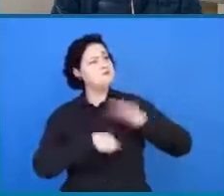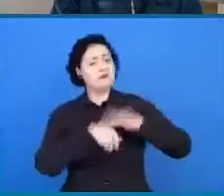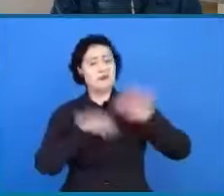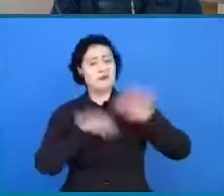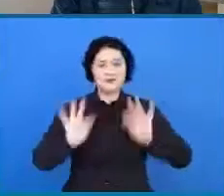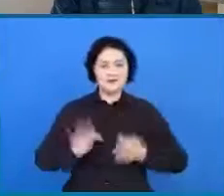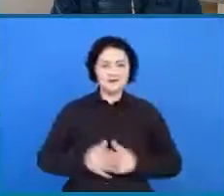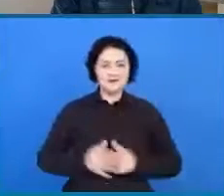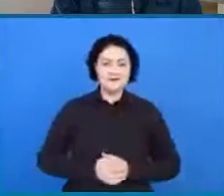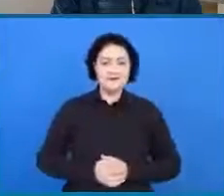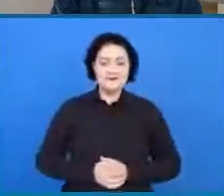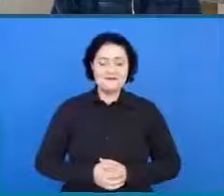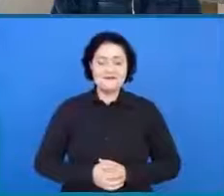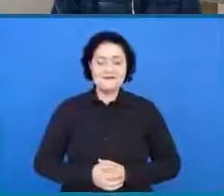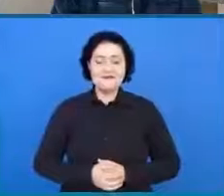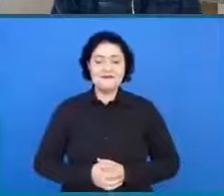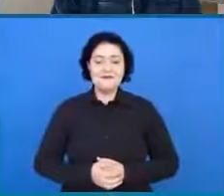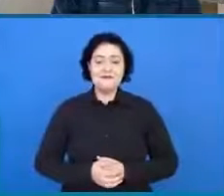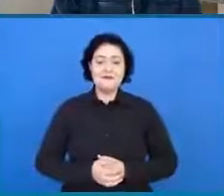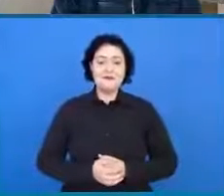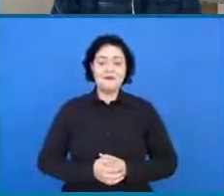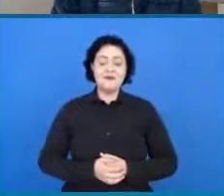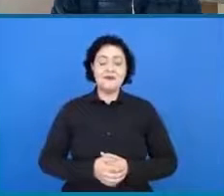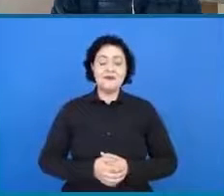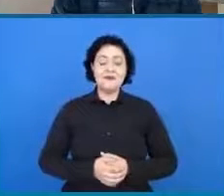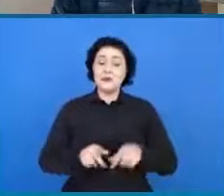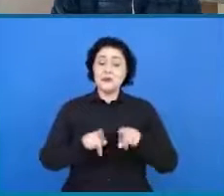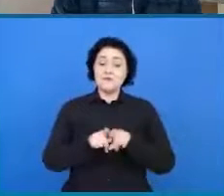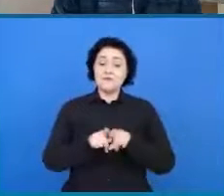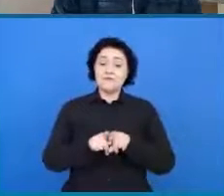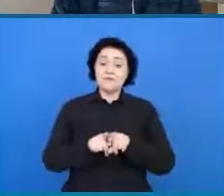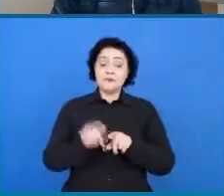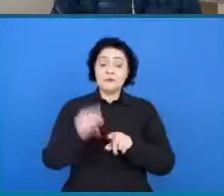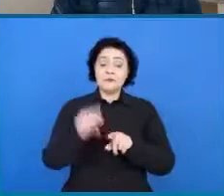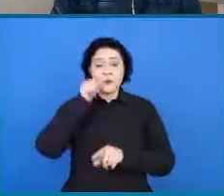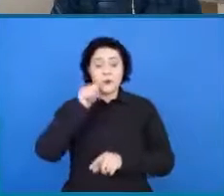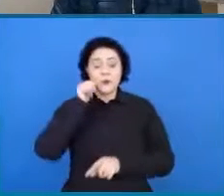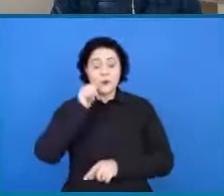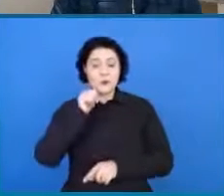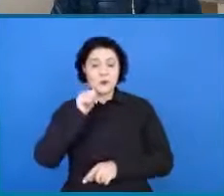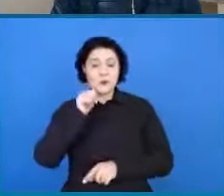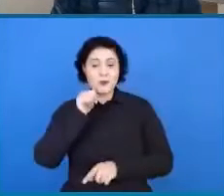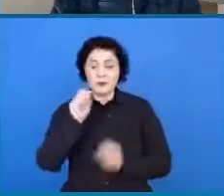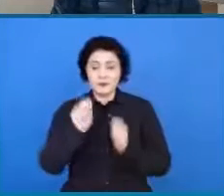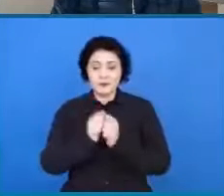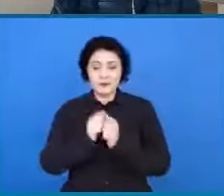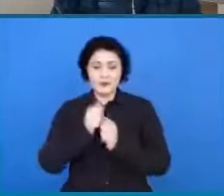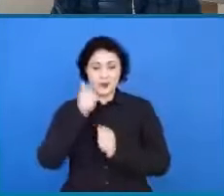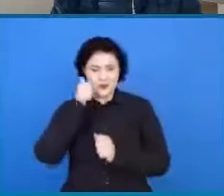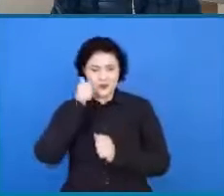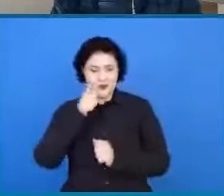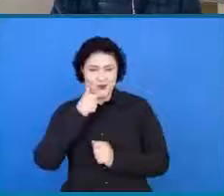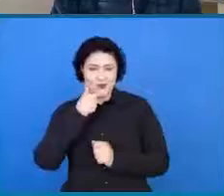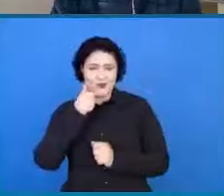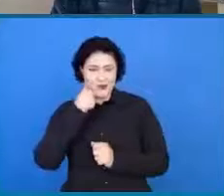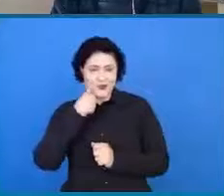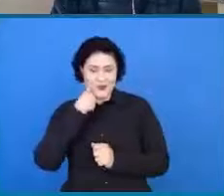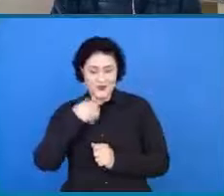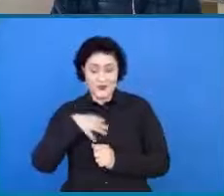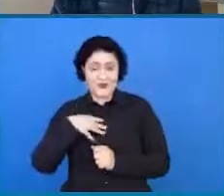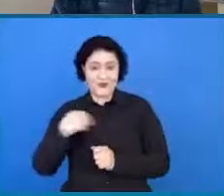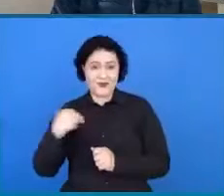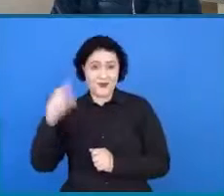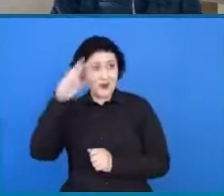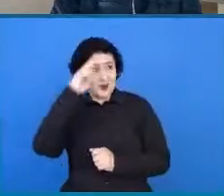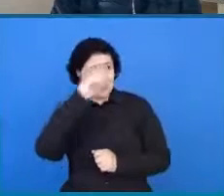feliz Algo assim né e vem uma moça com a sua filha e leram aquilo